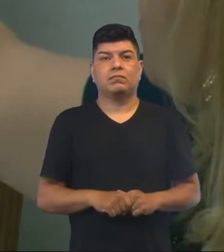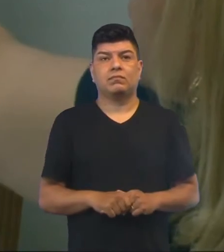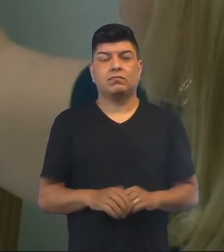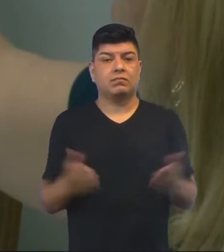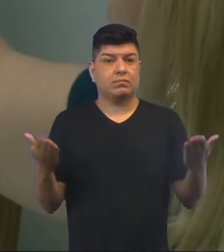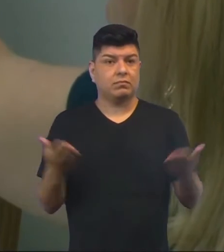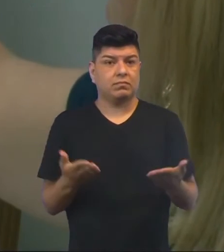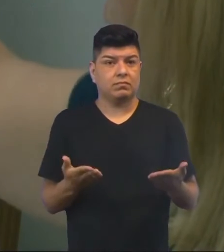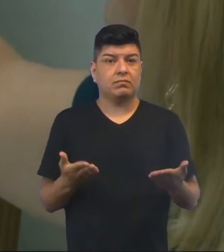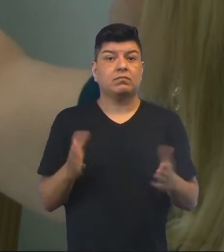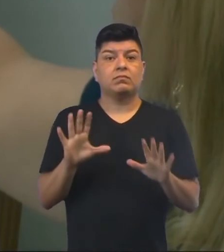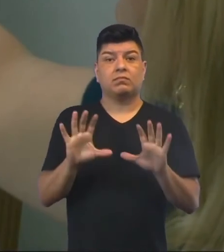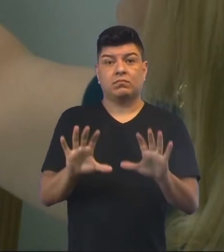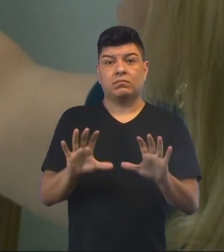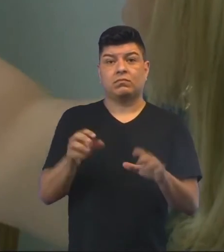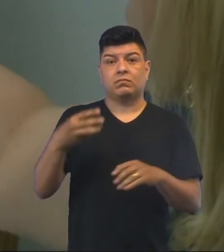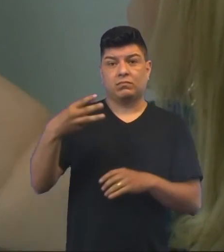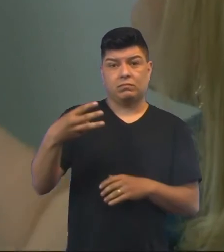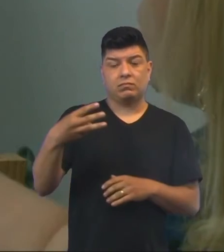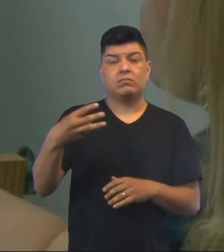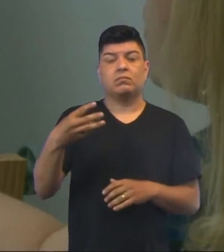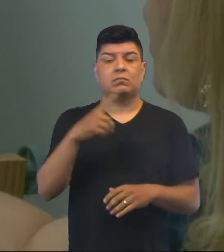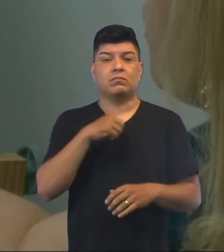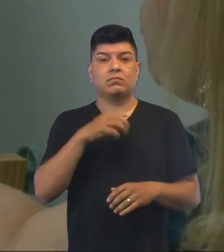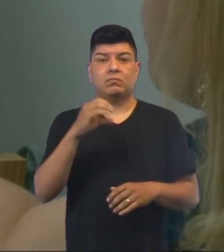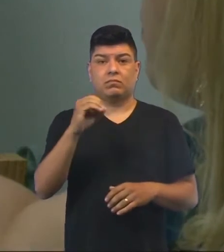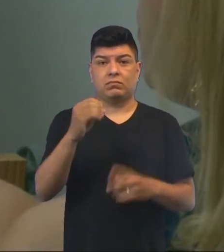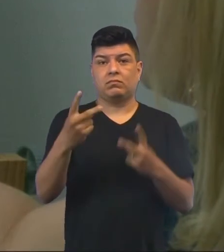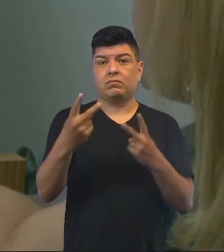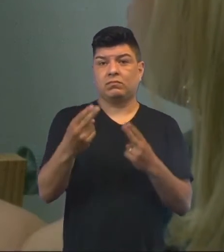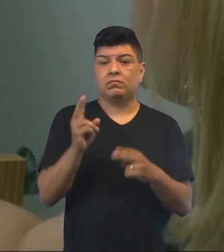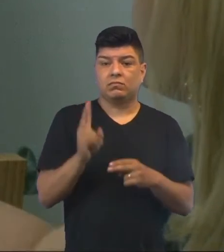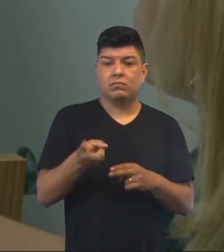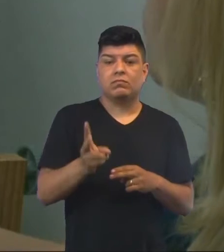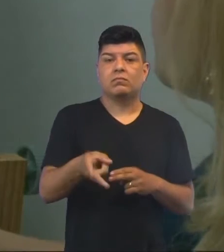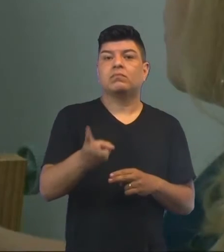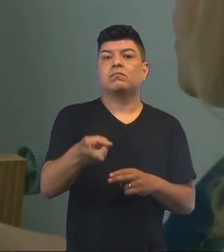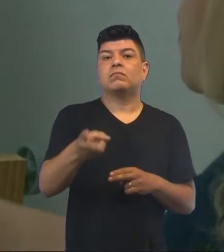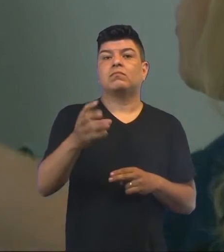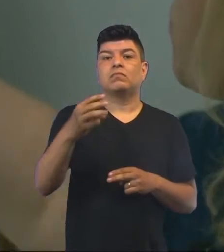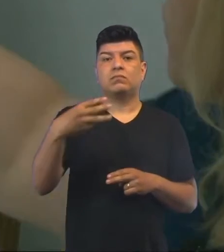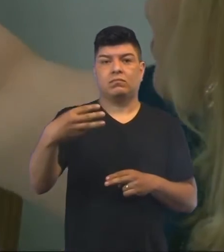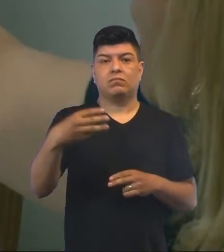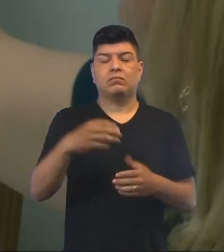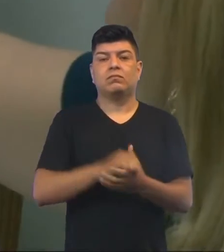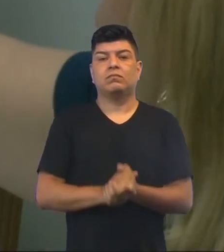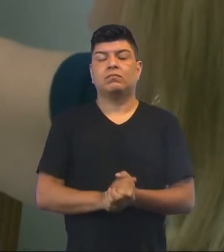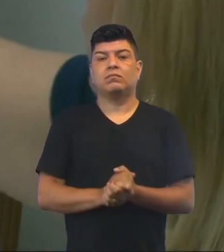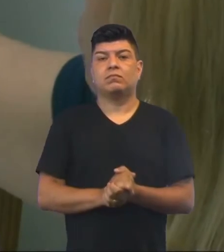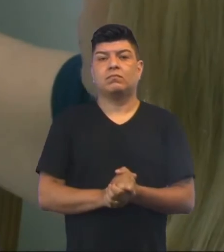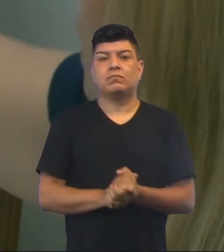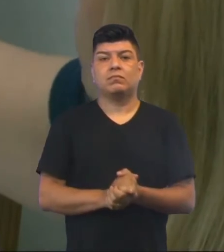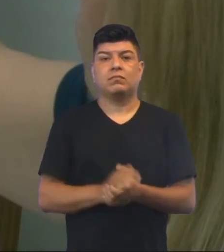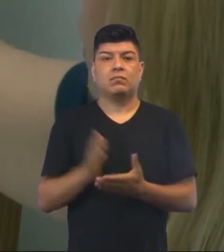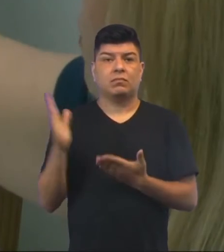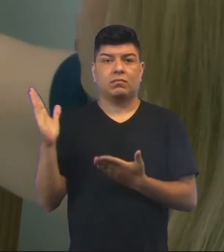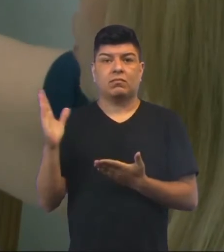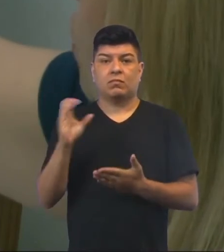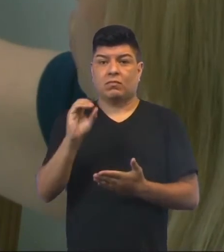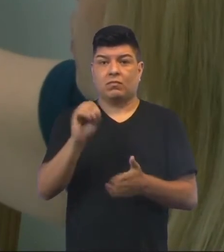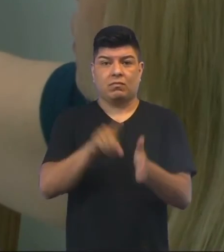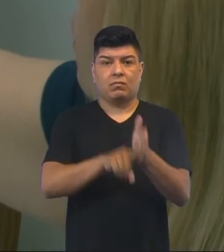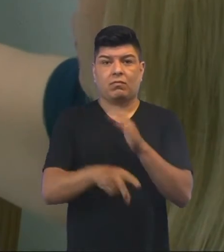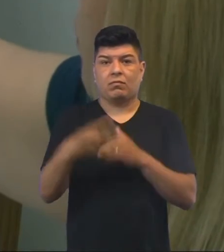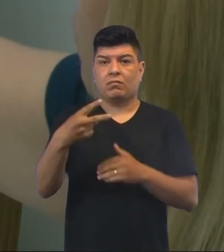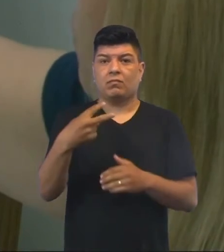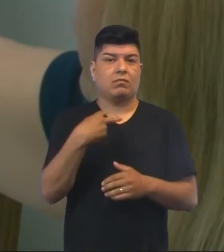agora que vou ficar com 33 eu tenho 10 Então vai permanecer o mesmo três aqui o zero não